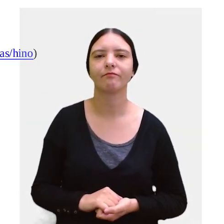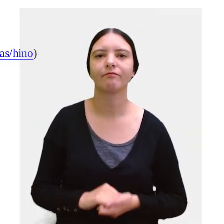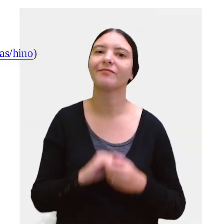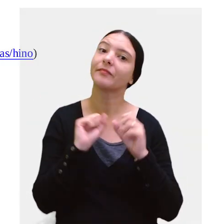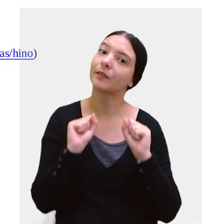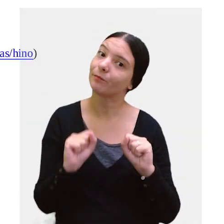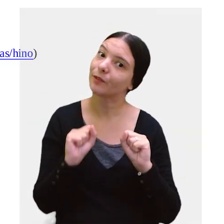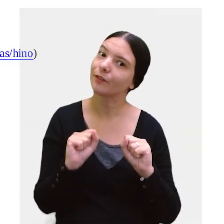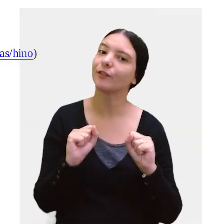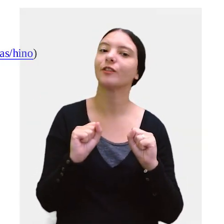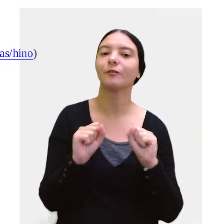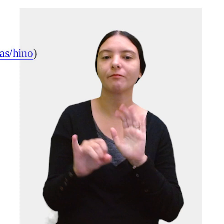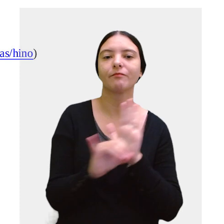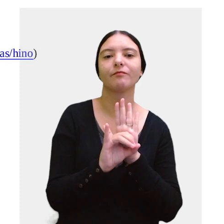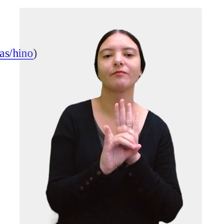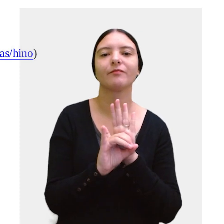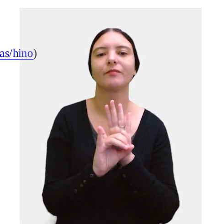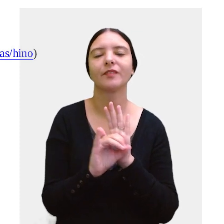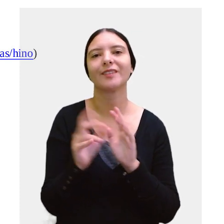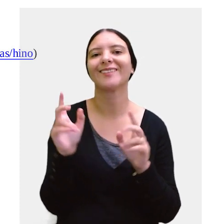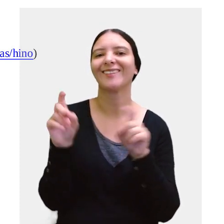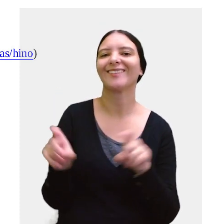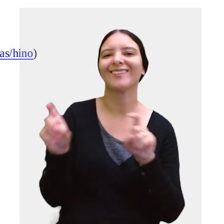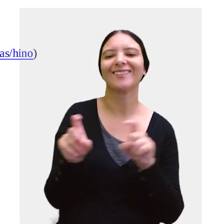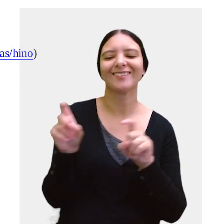Pode ser uma opção identitária aí do computador.